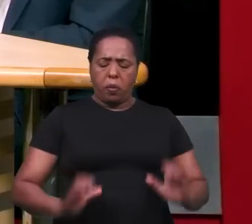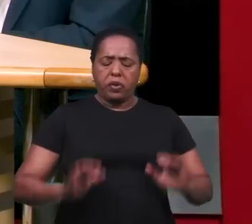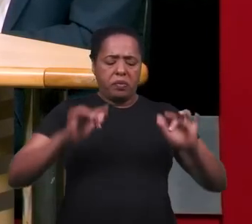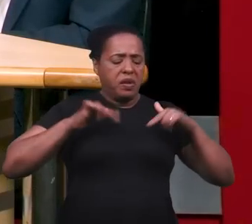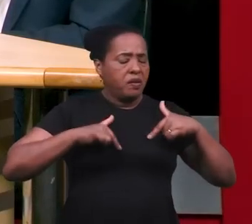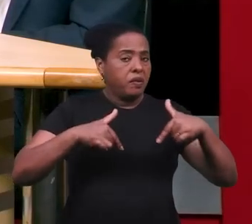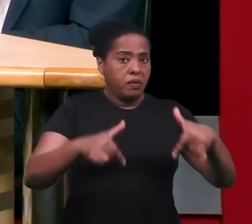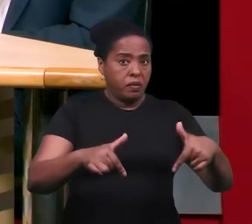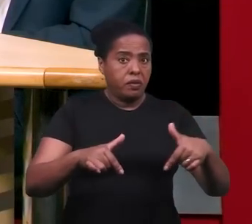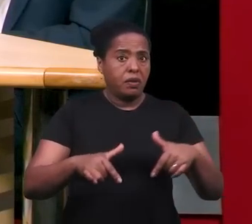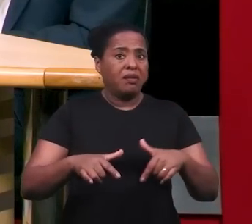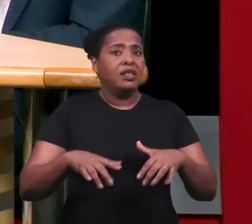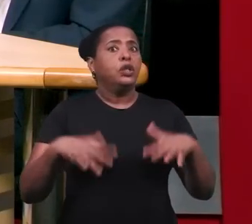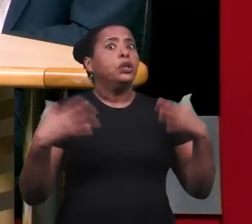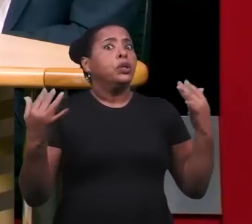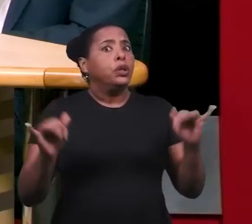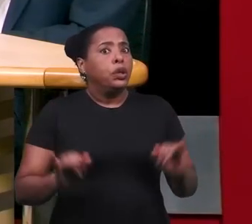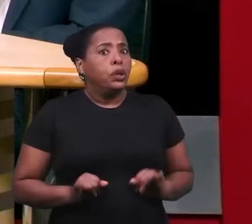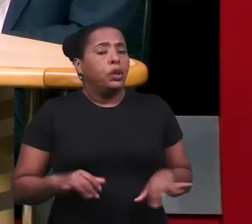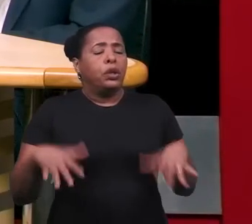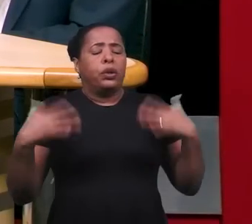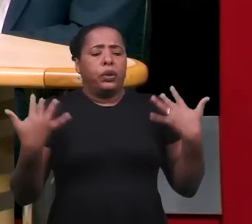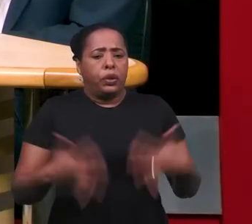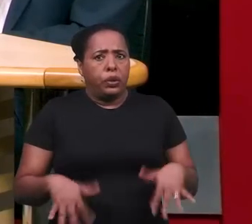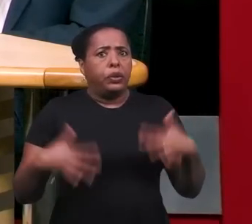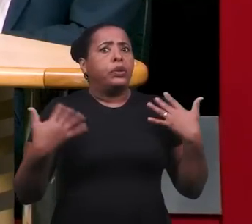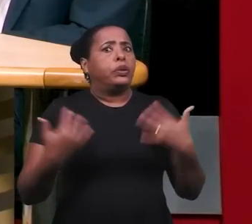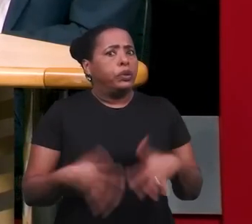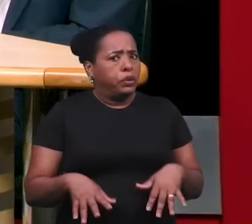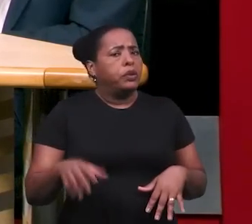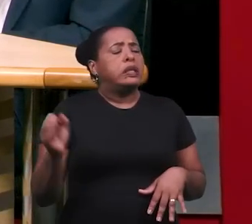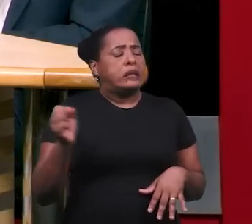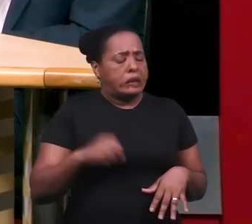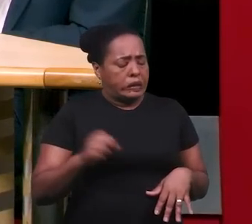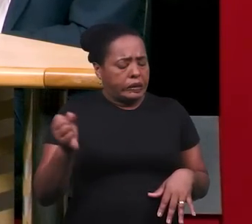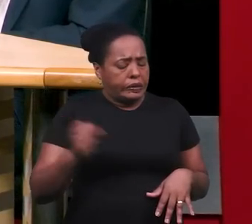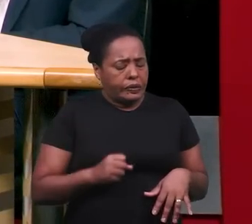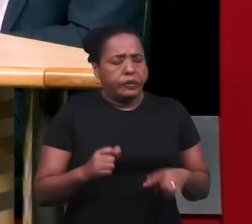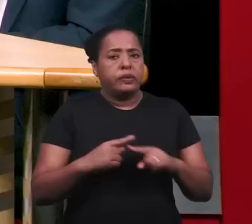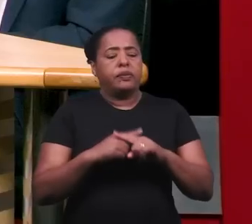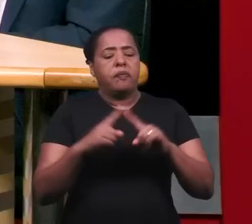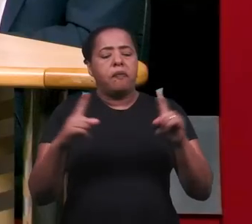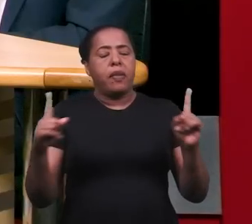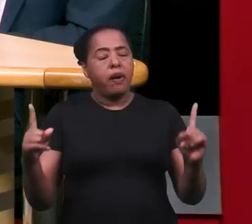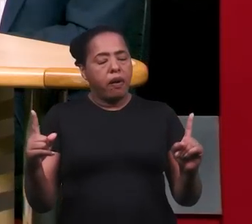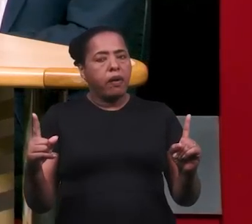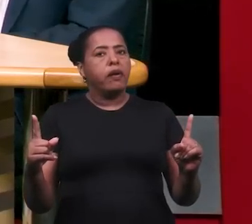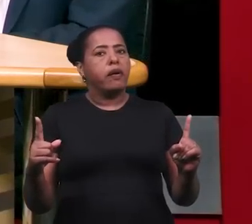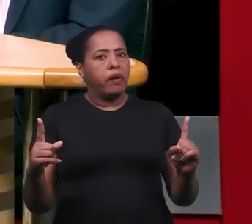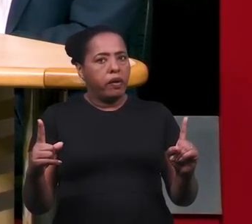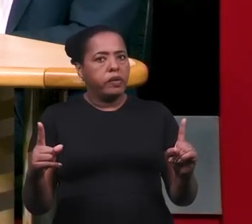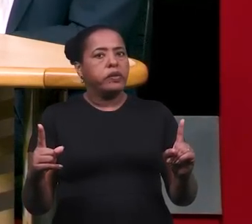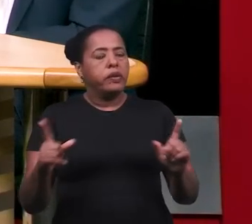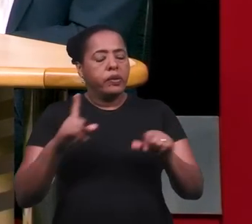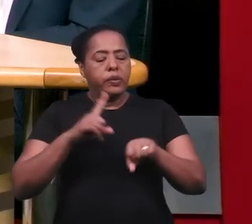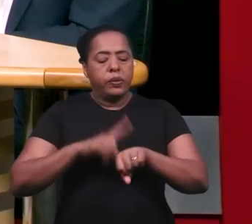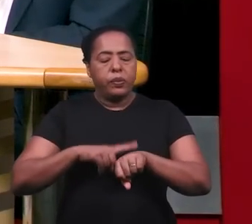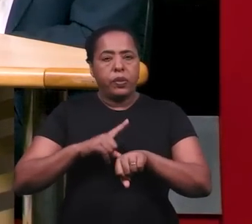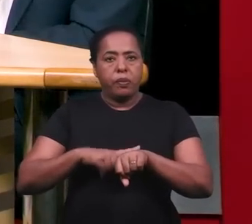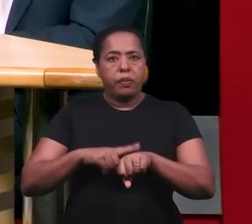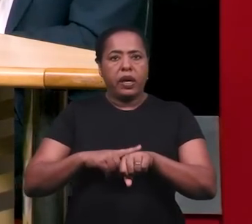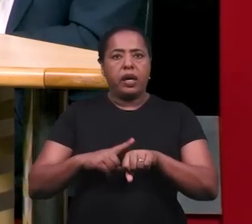morrer, é um comportamento, é uma atitude, não é? E isso traz dor, traz renúncia, como o senhor falou, traz